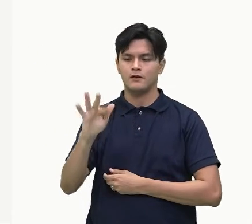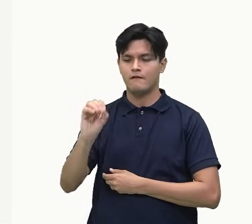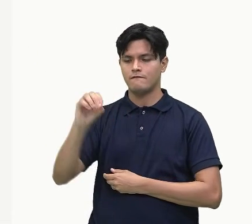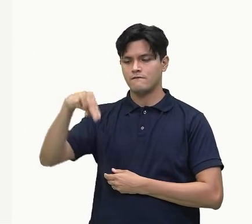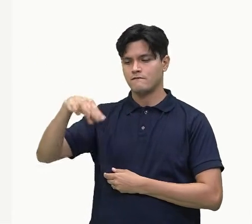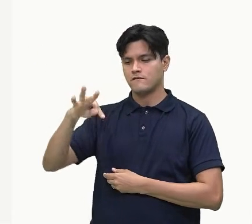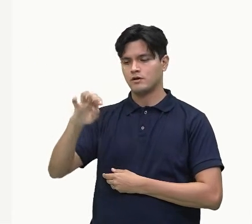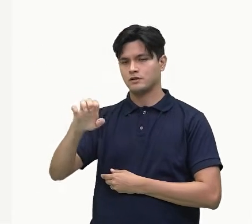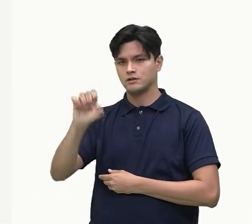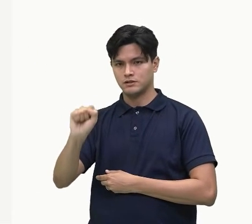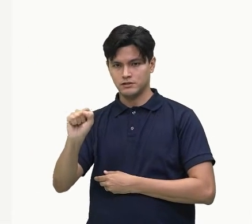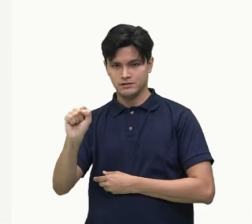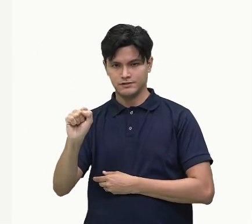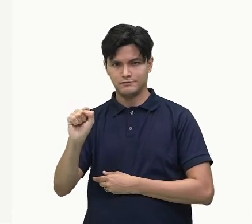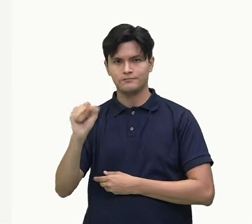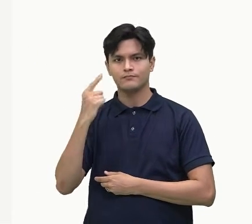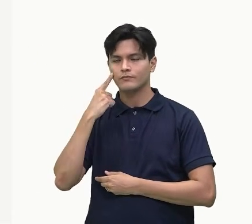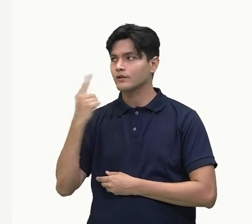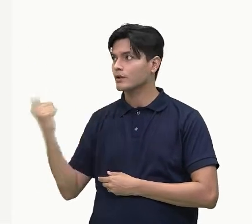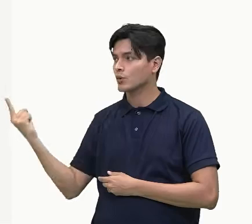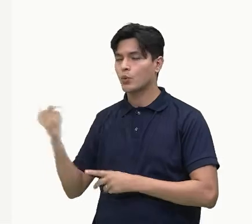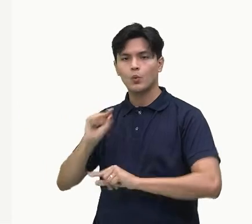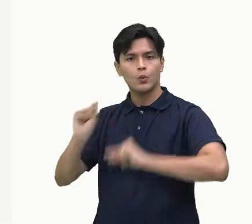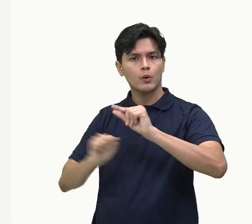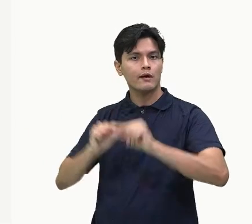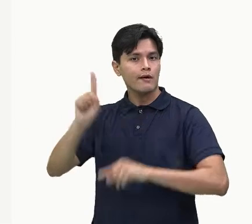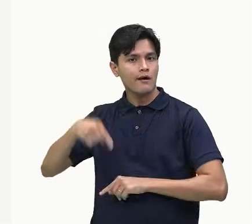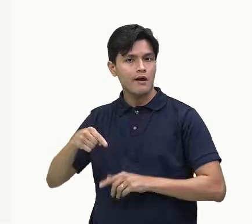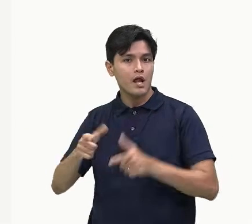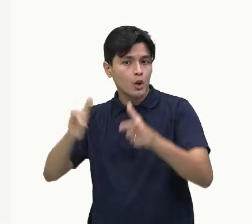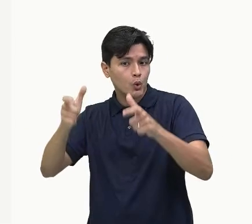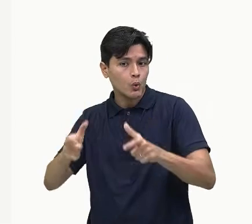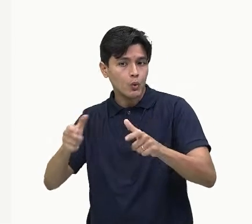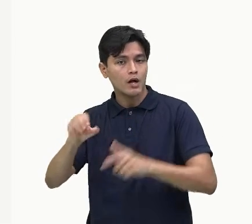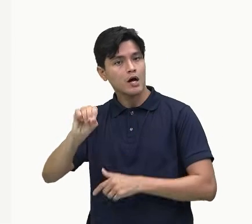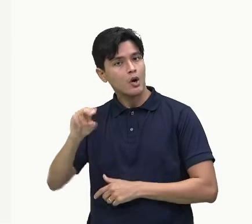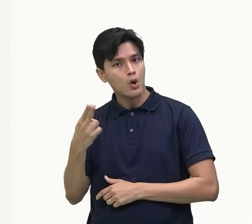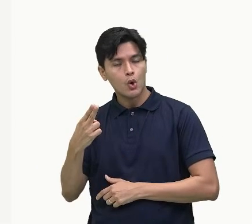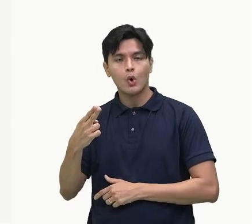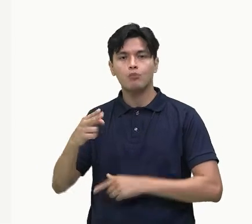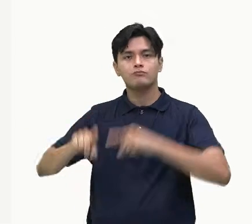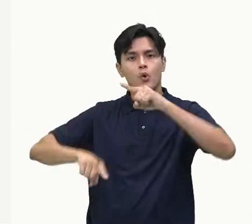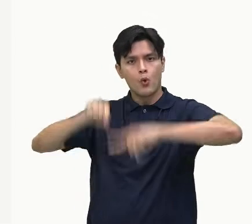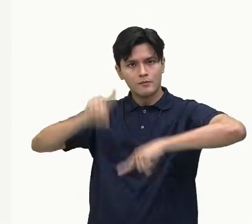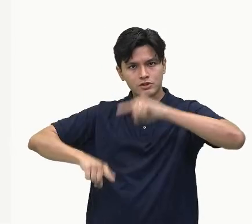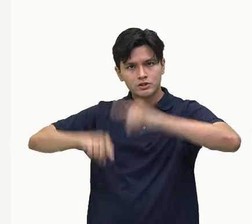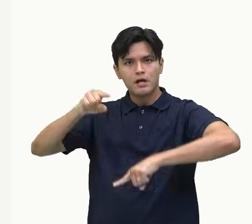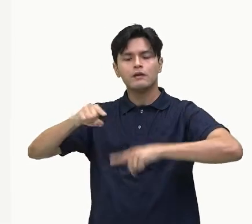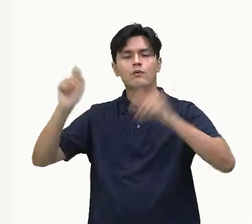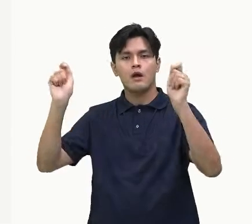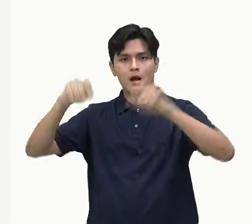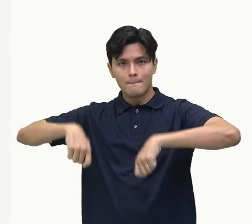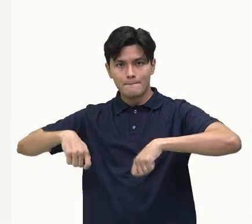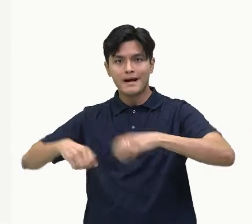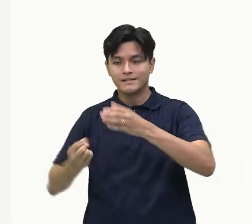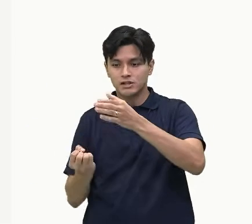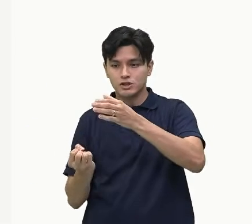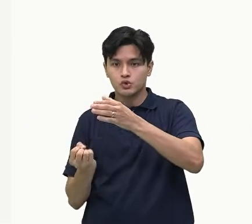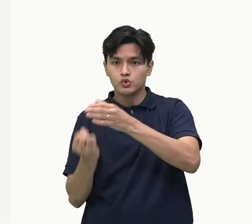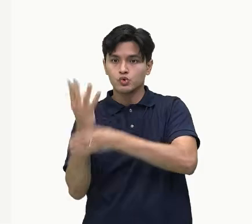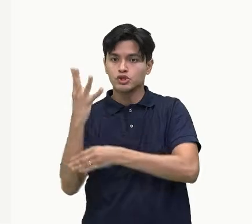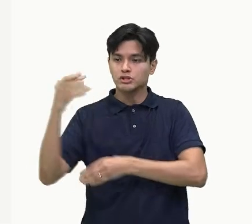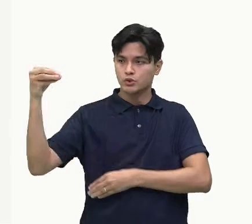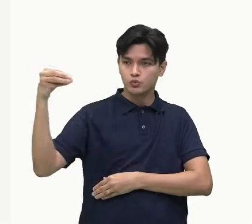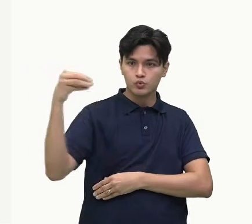lugar ou algum objeto que está emitindo raios de luz. Então a gente chama de